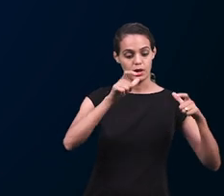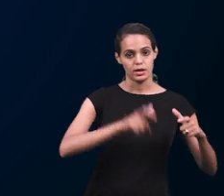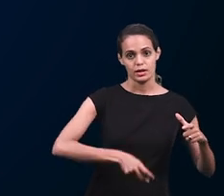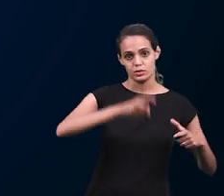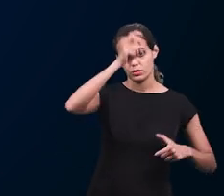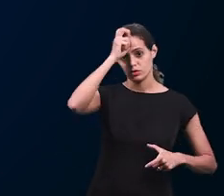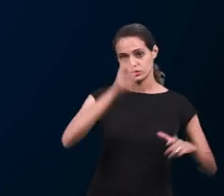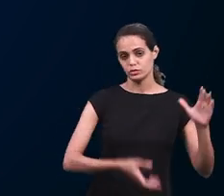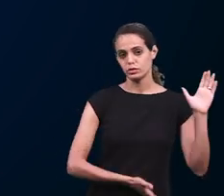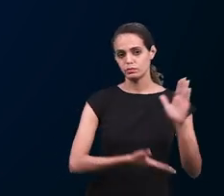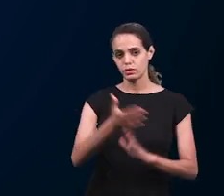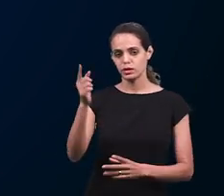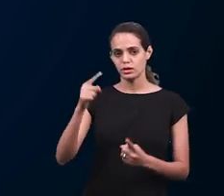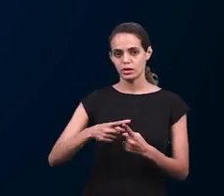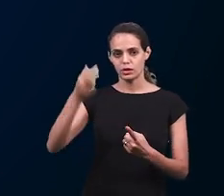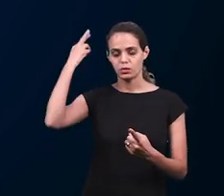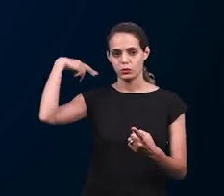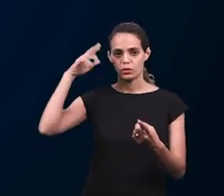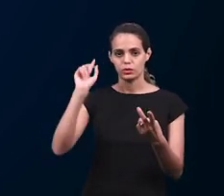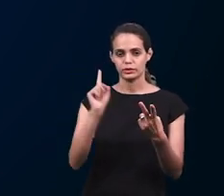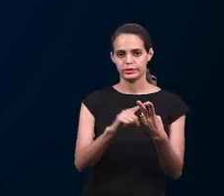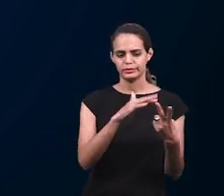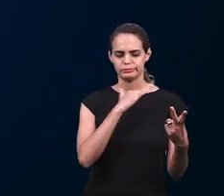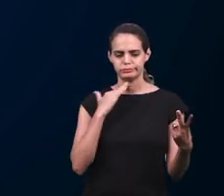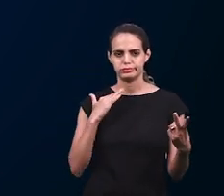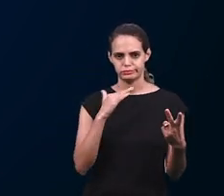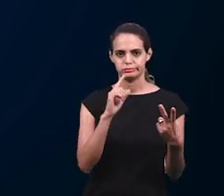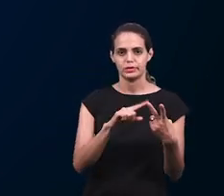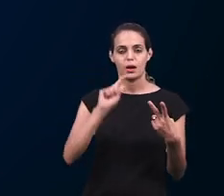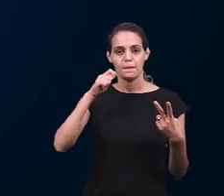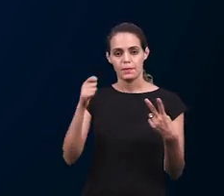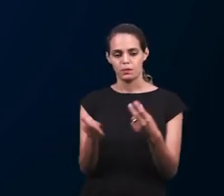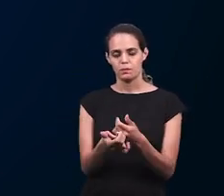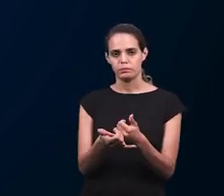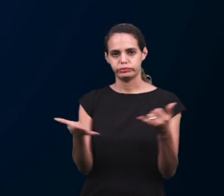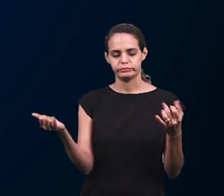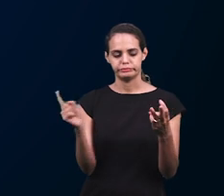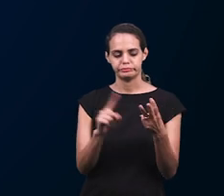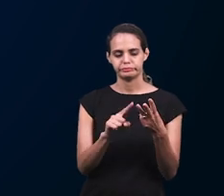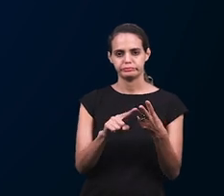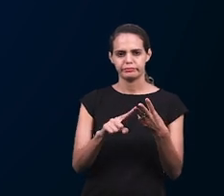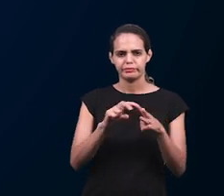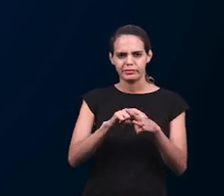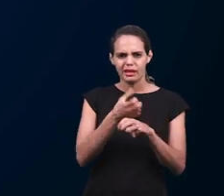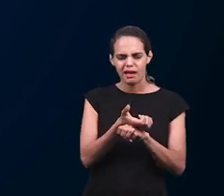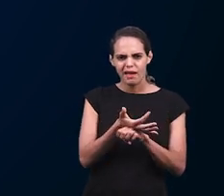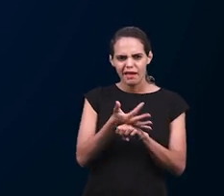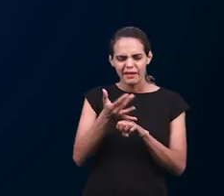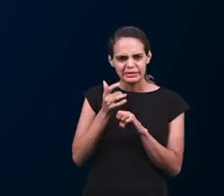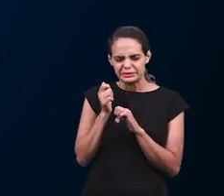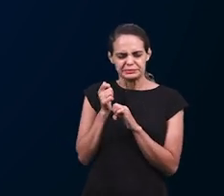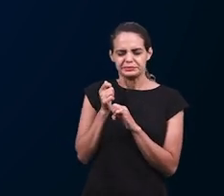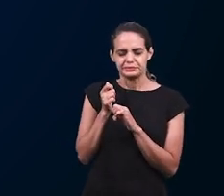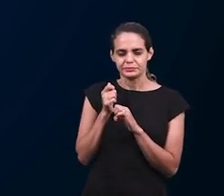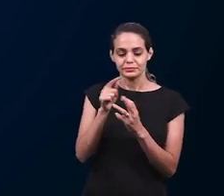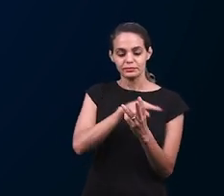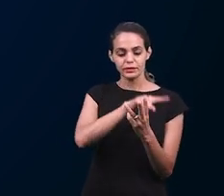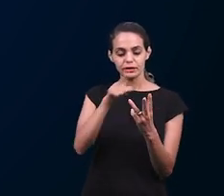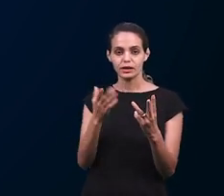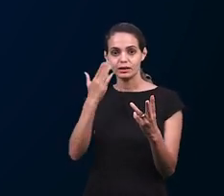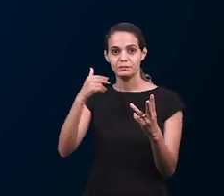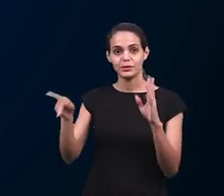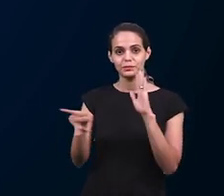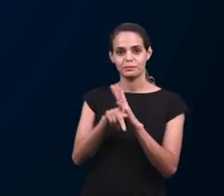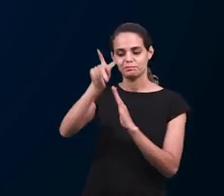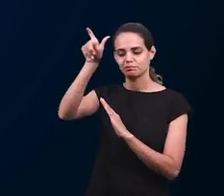Egito, que é o cordeiro, a morte do cordeiro, os pães asmos e as ervas amargosas, todos os 3